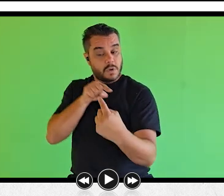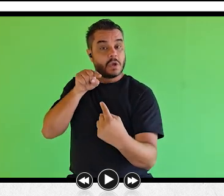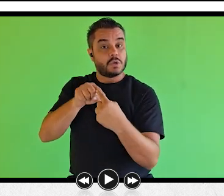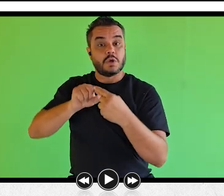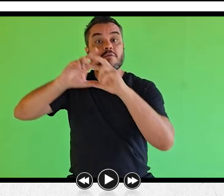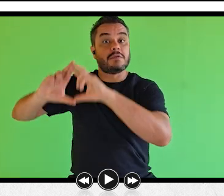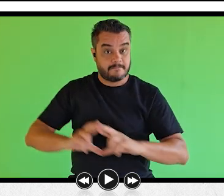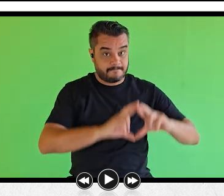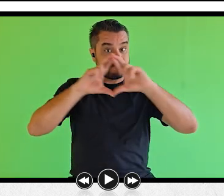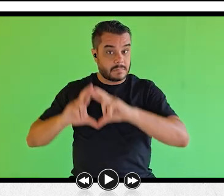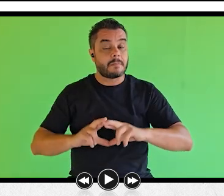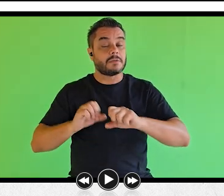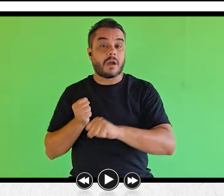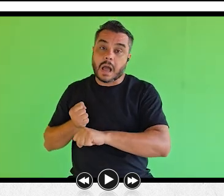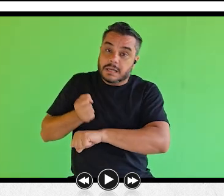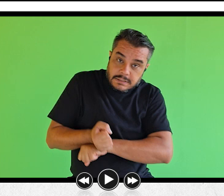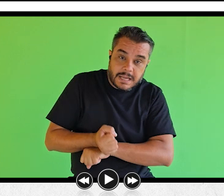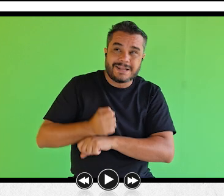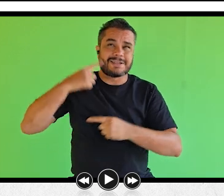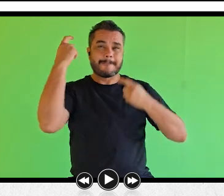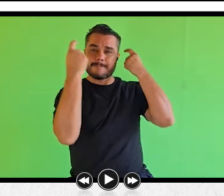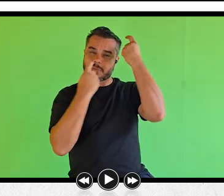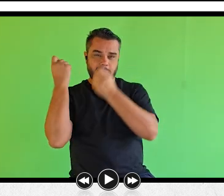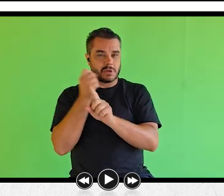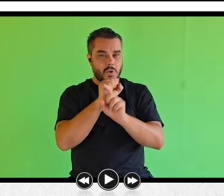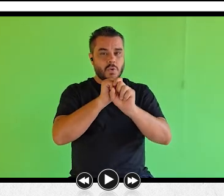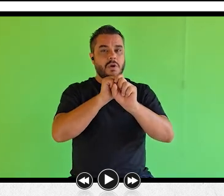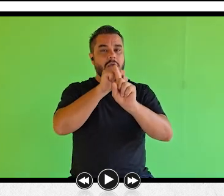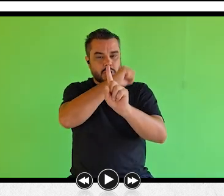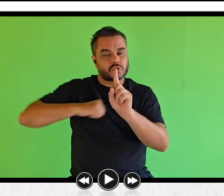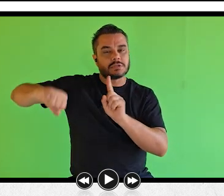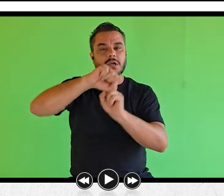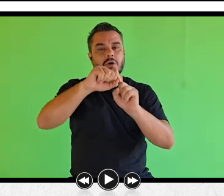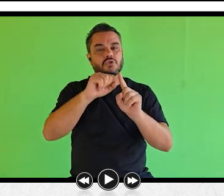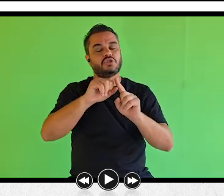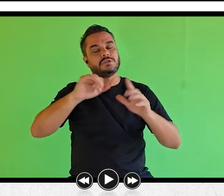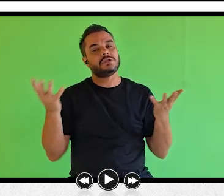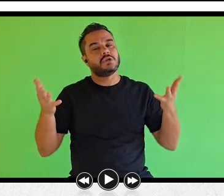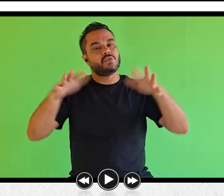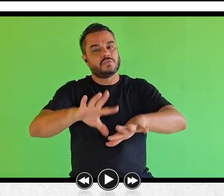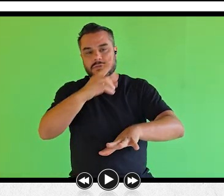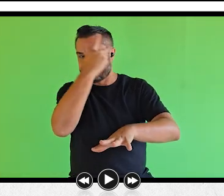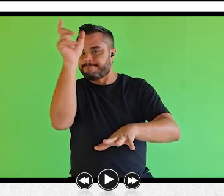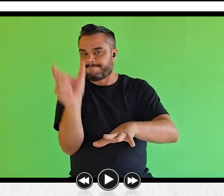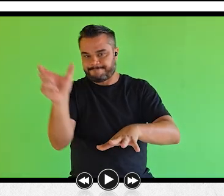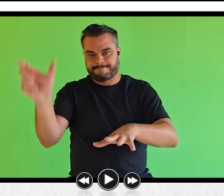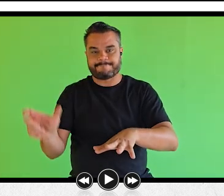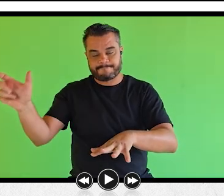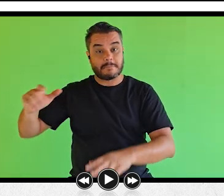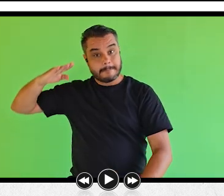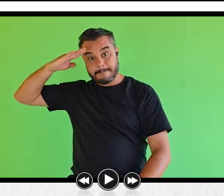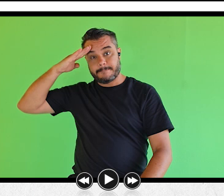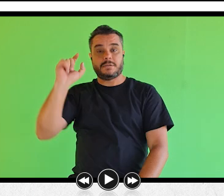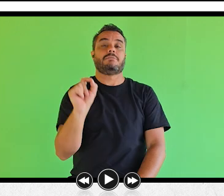de inclusão dessas pessoas. E estabelece que haverá prioridade no acesso aos recursos da União para